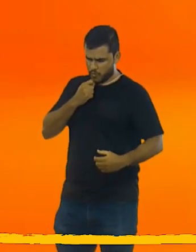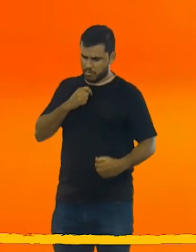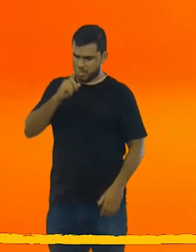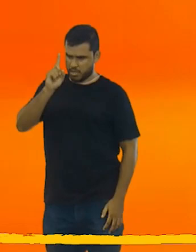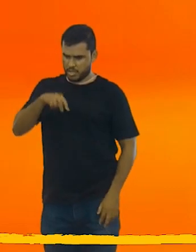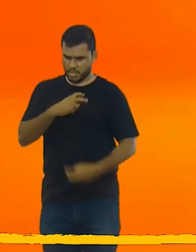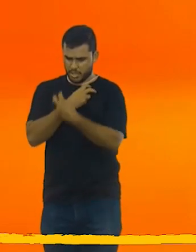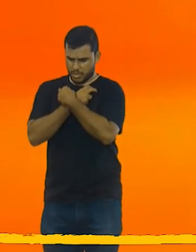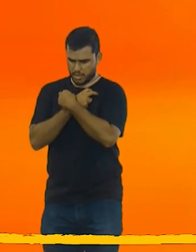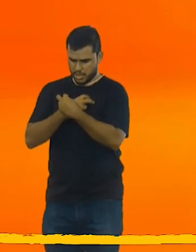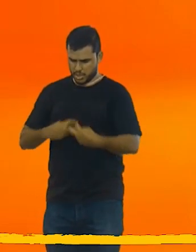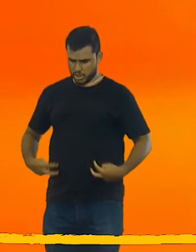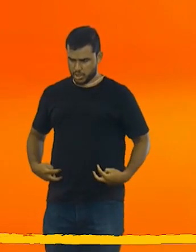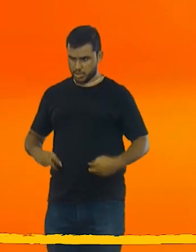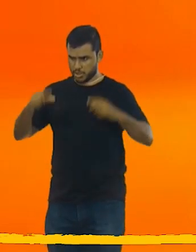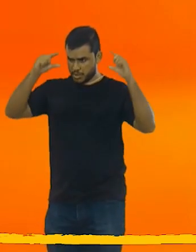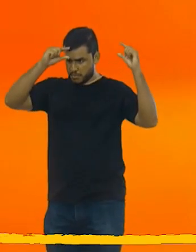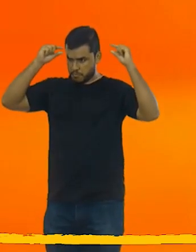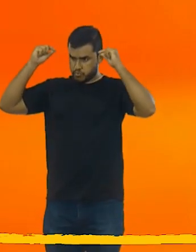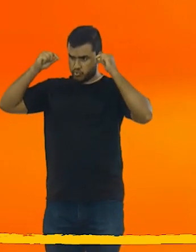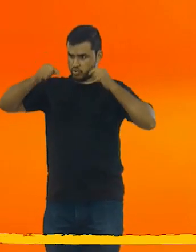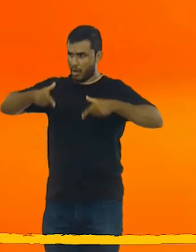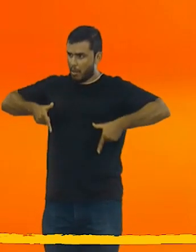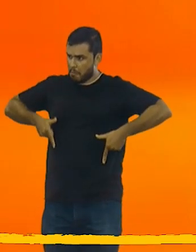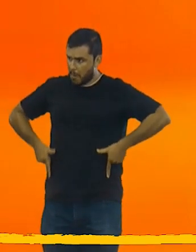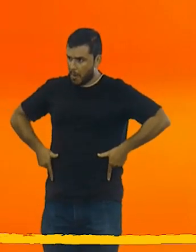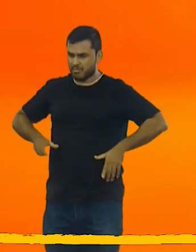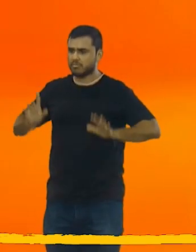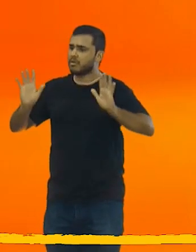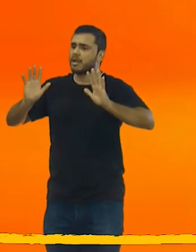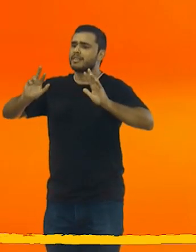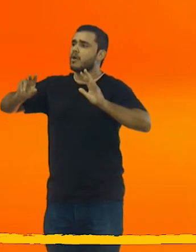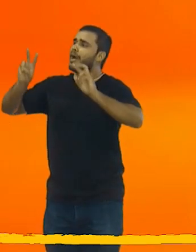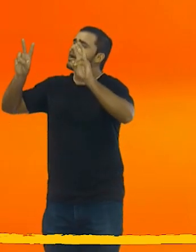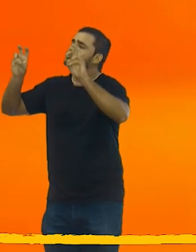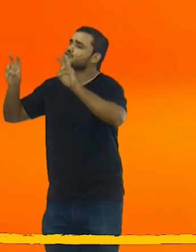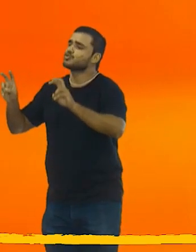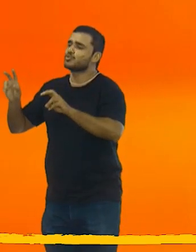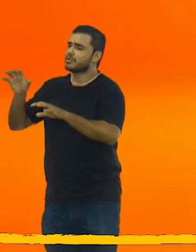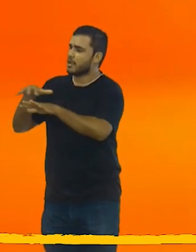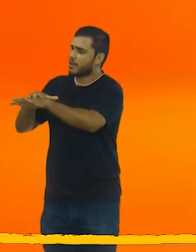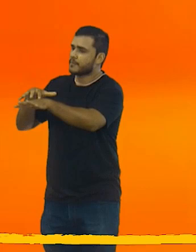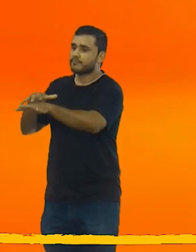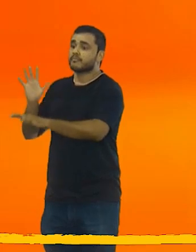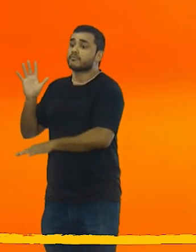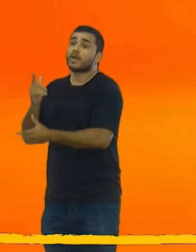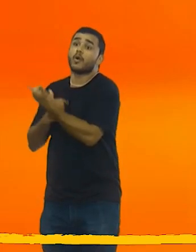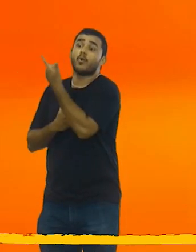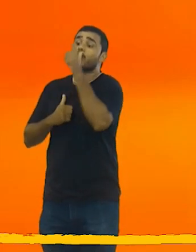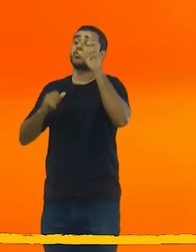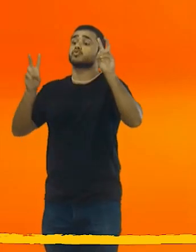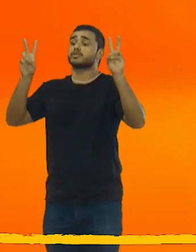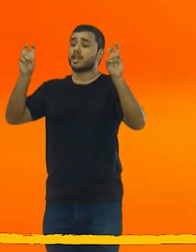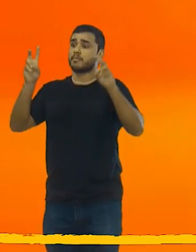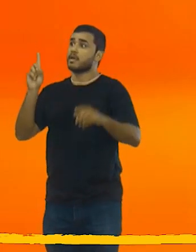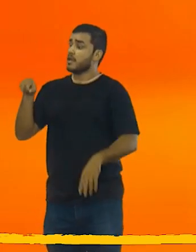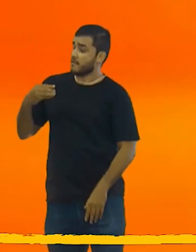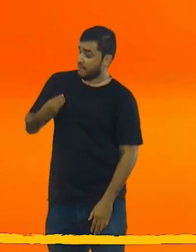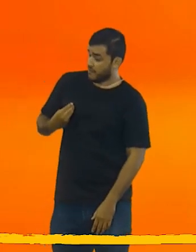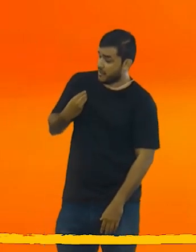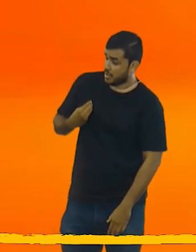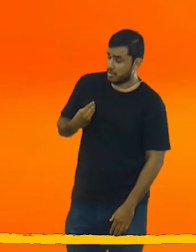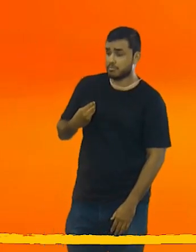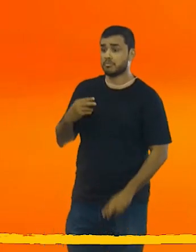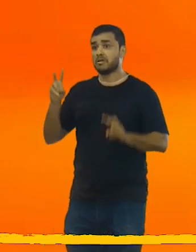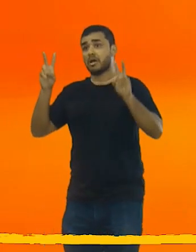está discutindo a vida, a morte. Um tema universal, que transcende os limites geográficos